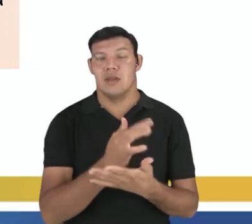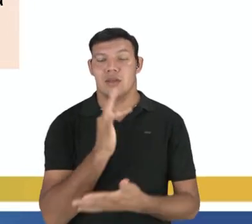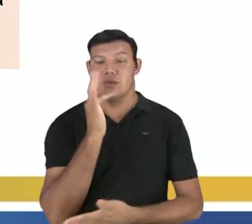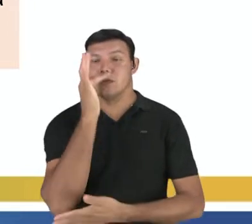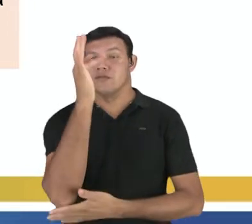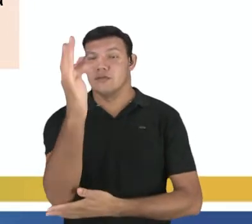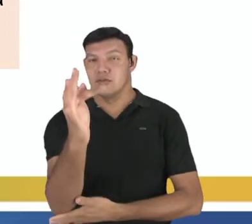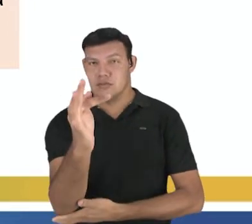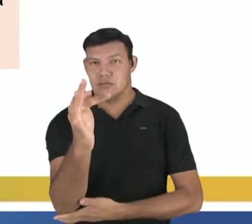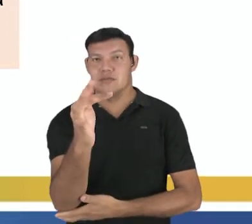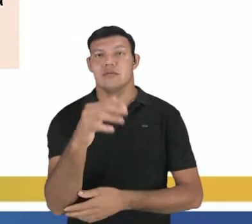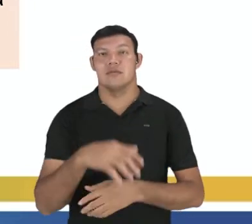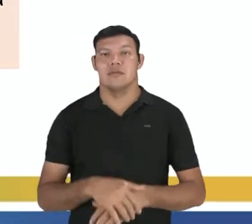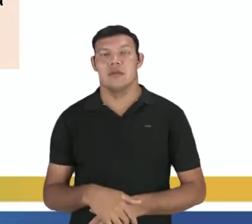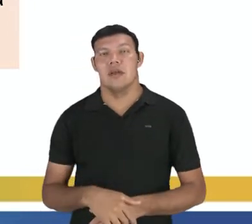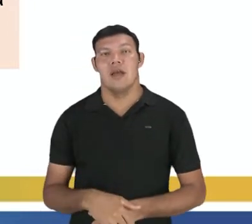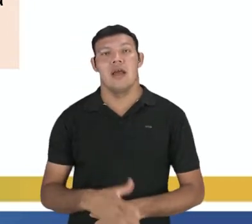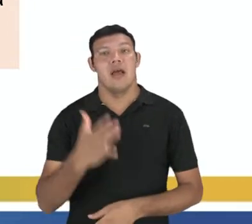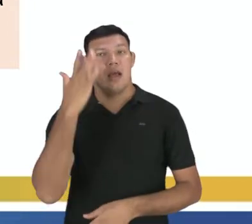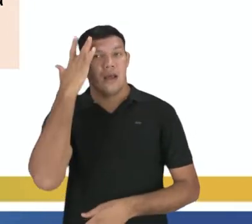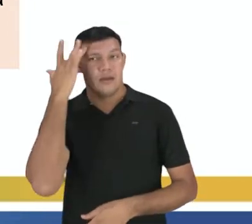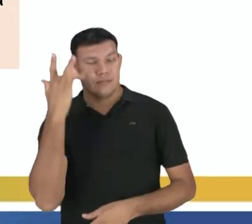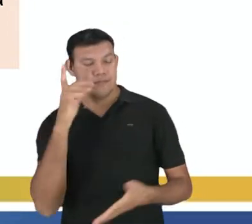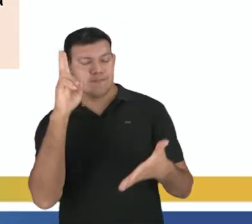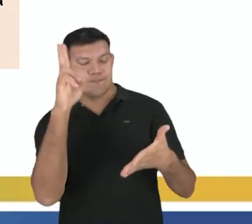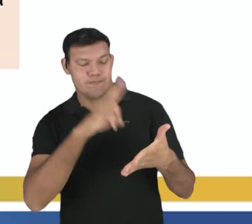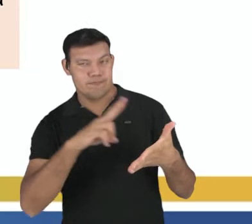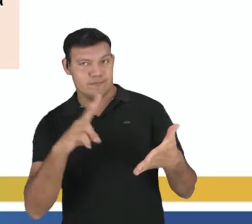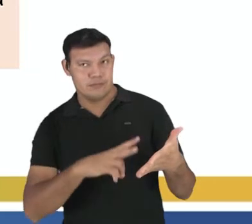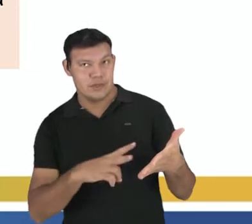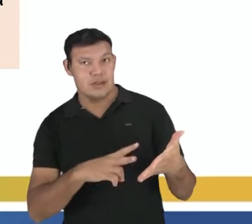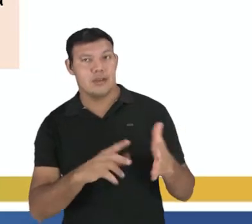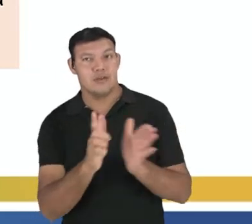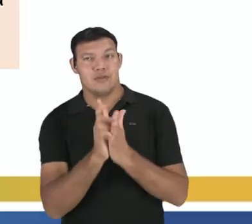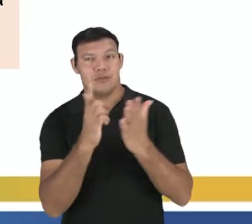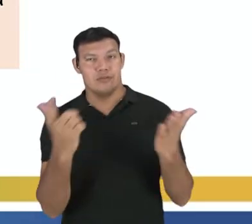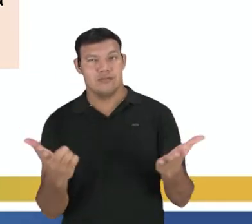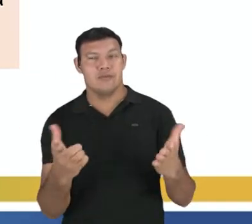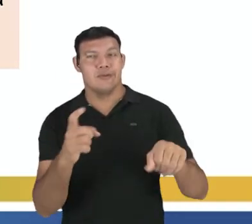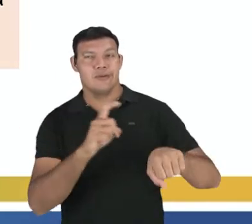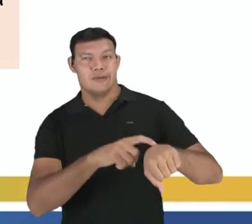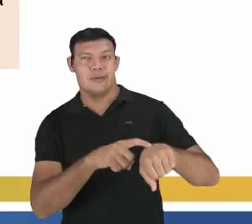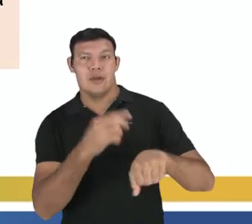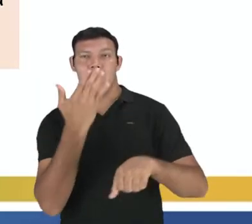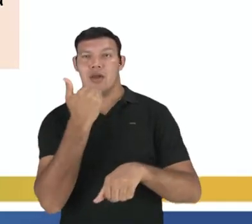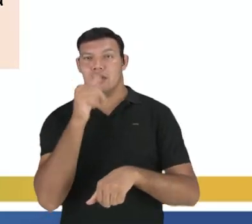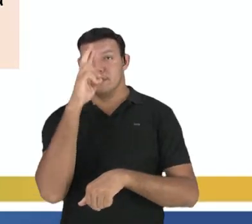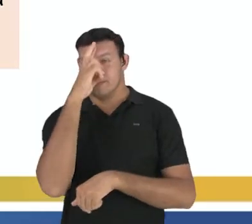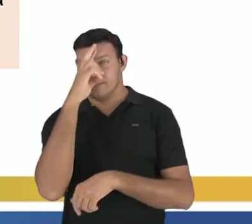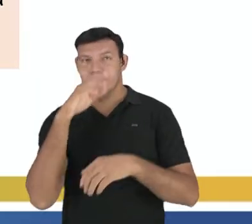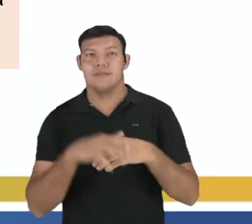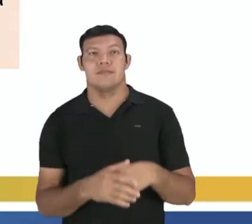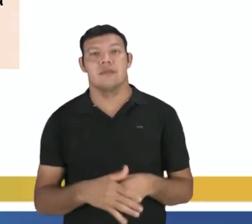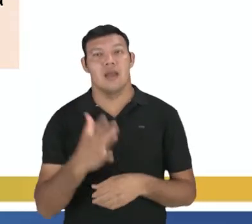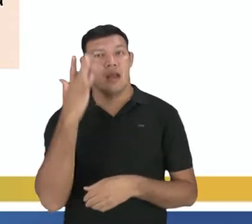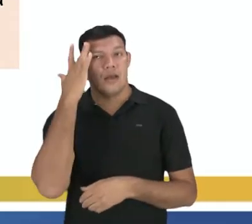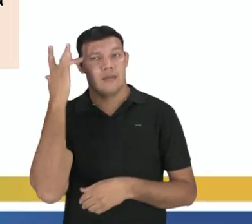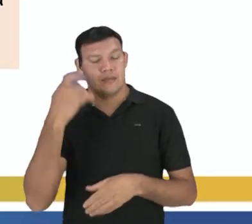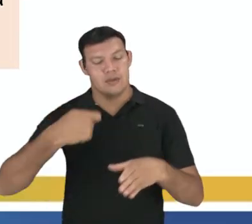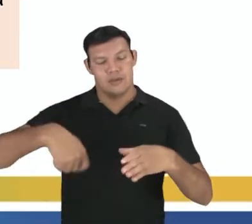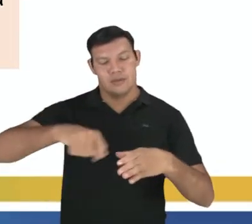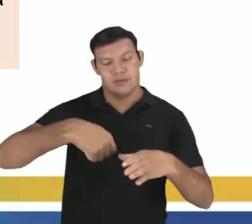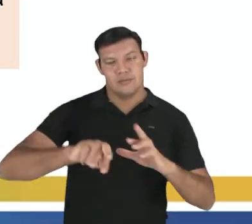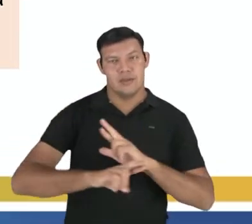se realizar, então, amanhã lerei o jornal na hora do almoço, ou amanhã farei uma comida